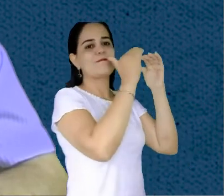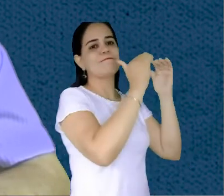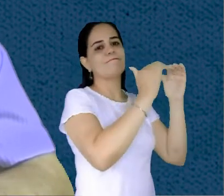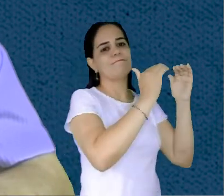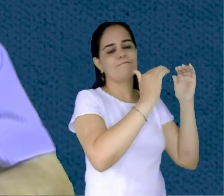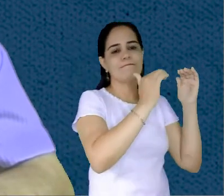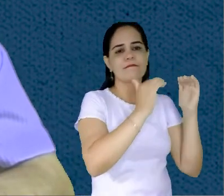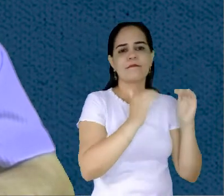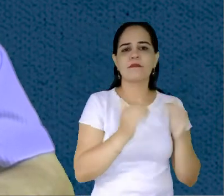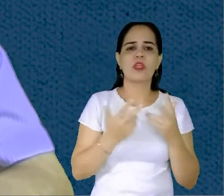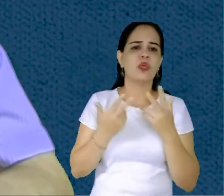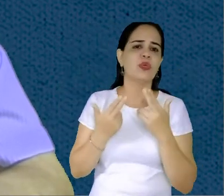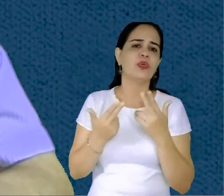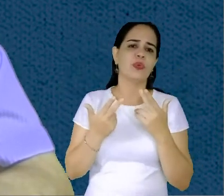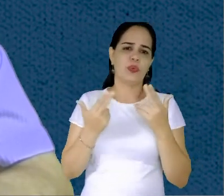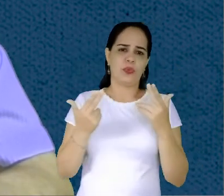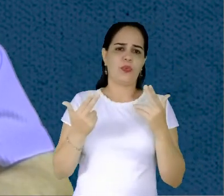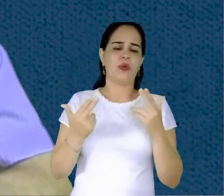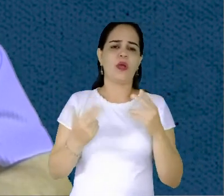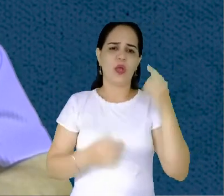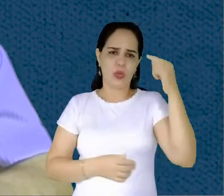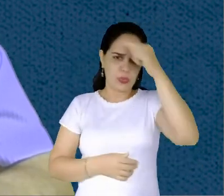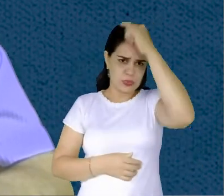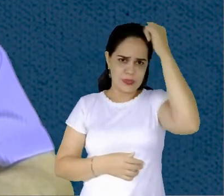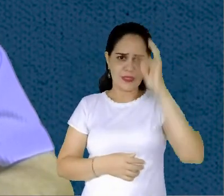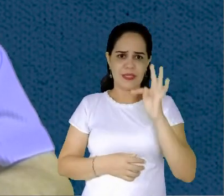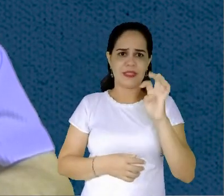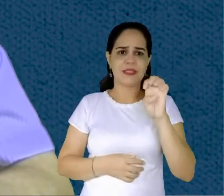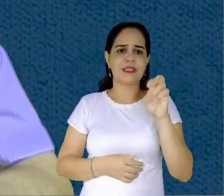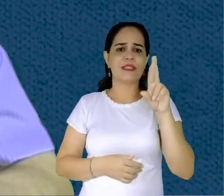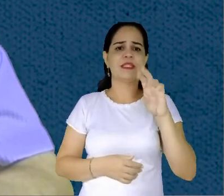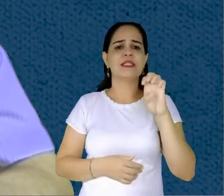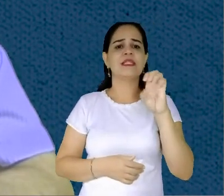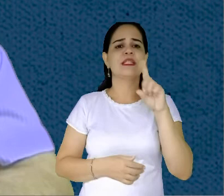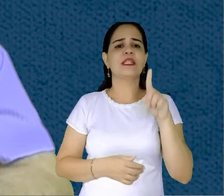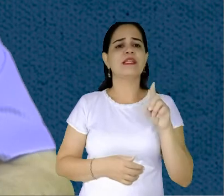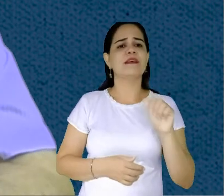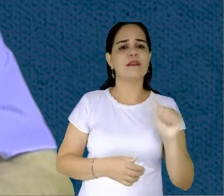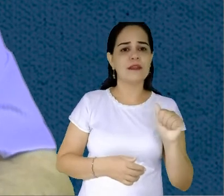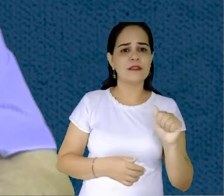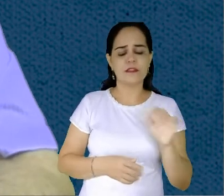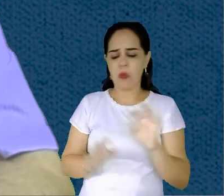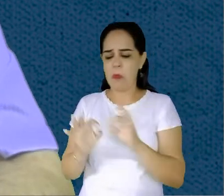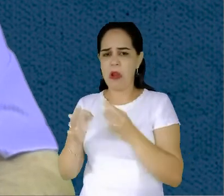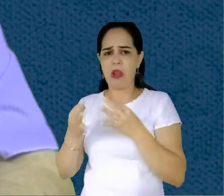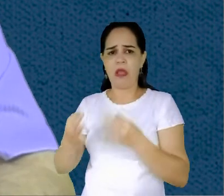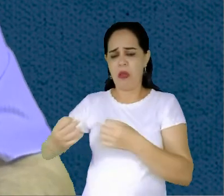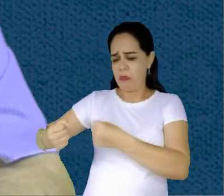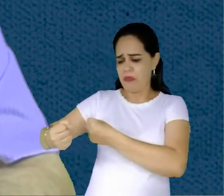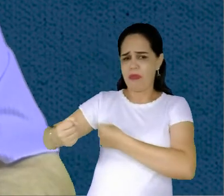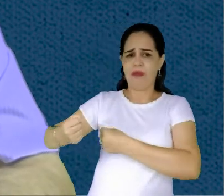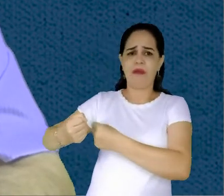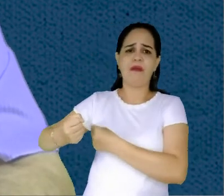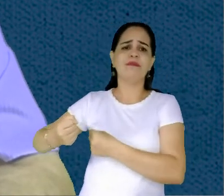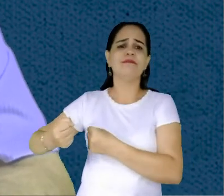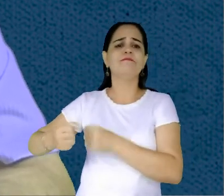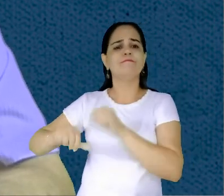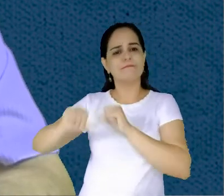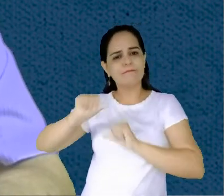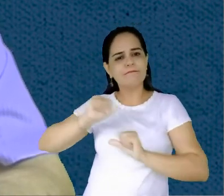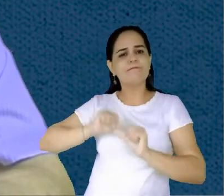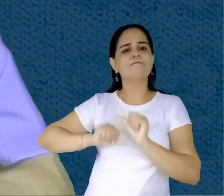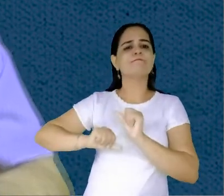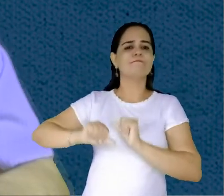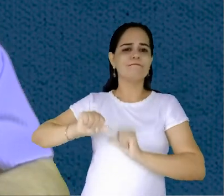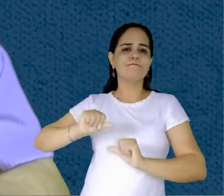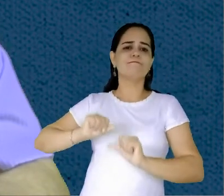Santa Teresa d'Ávila ensinou às suas irmãs, vivendo entre as panelas da cozinha, santidade entre as